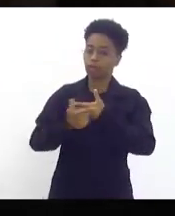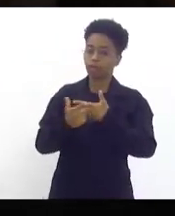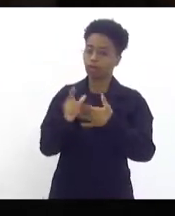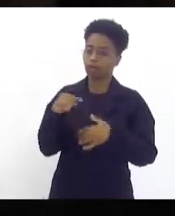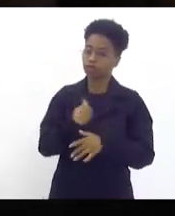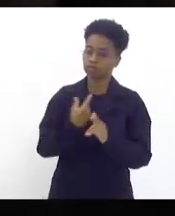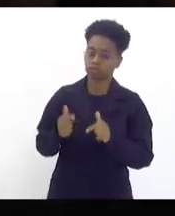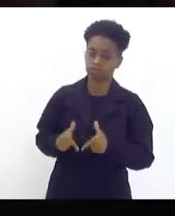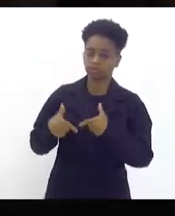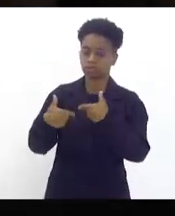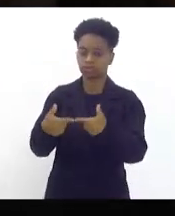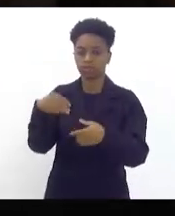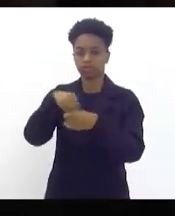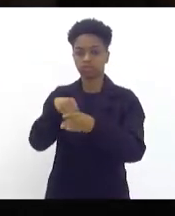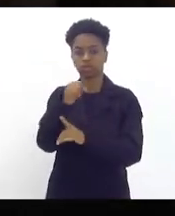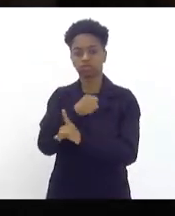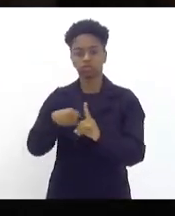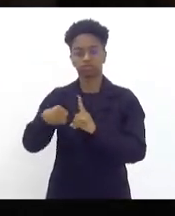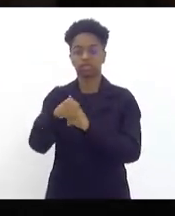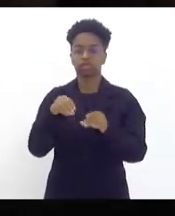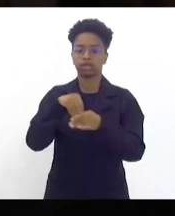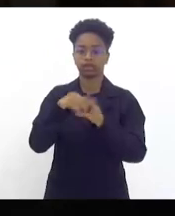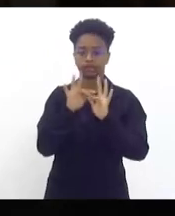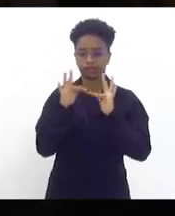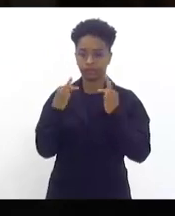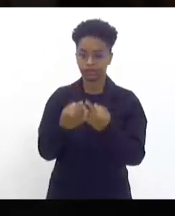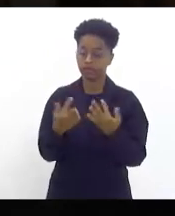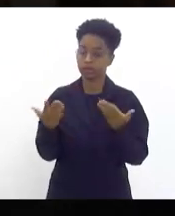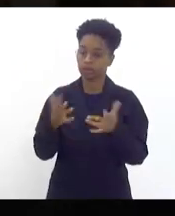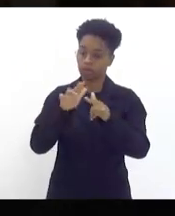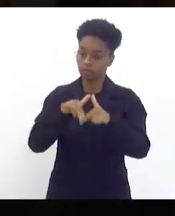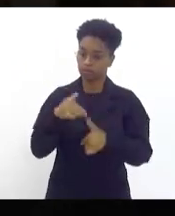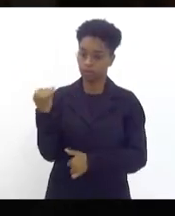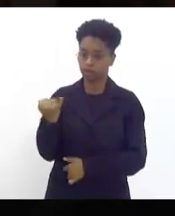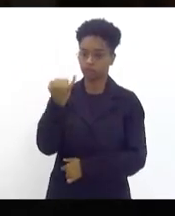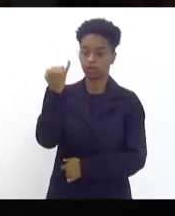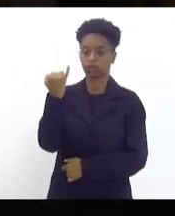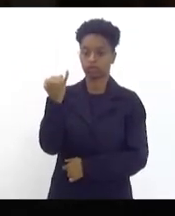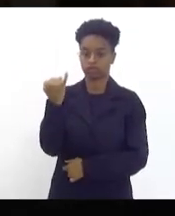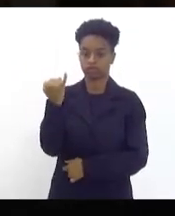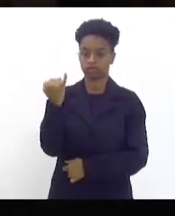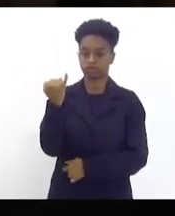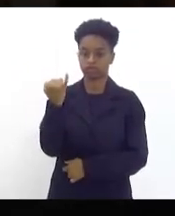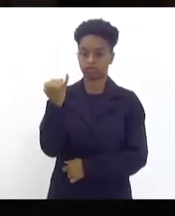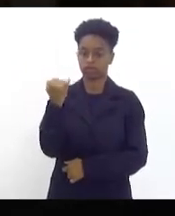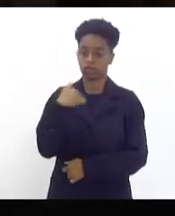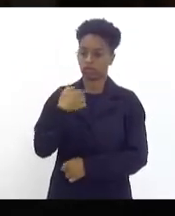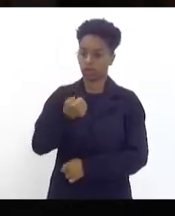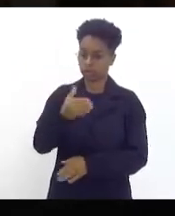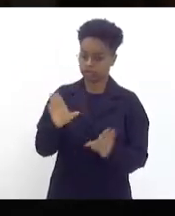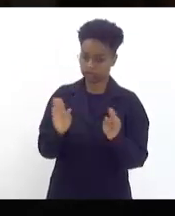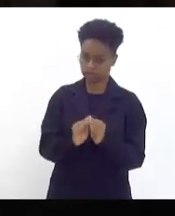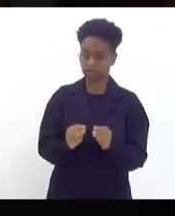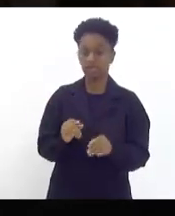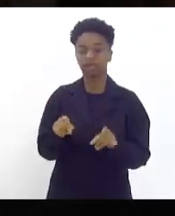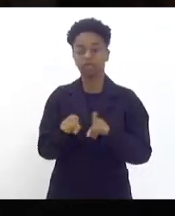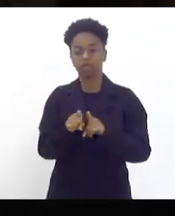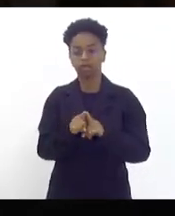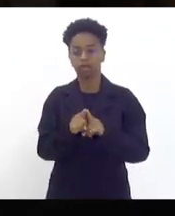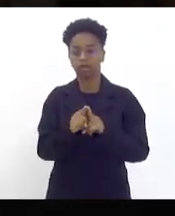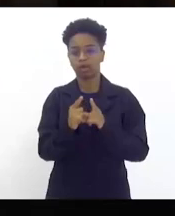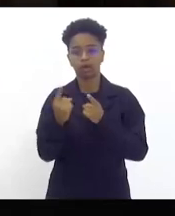tendo de desempenhar dentro do seio familiar e por isso é importante que E aí para concluir combatendo